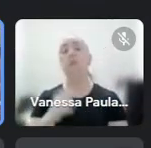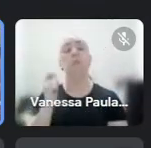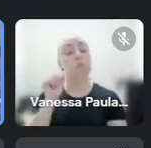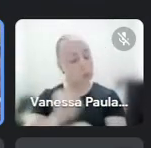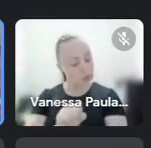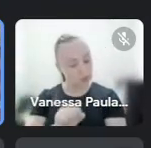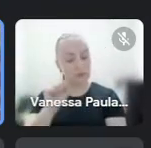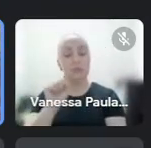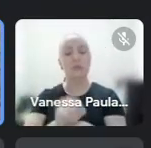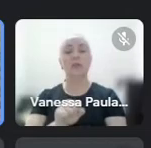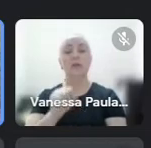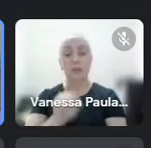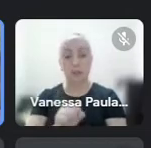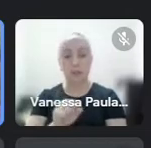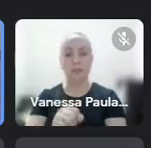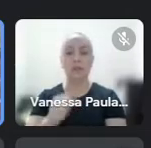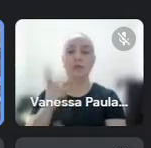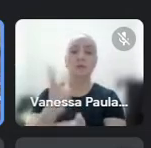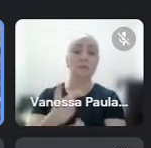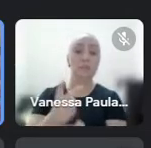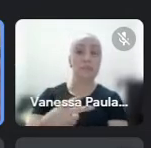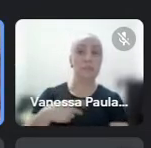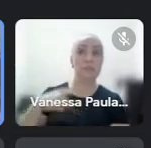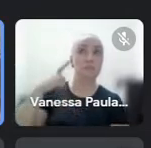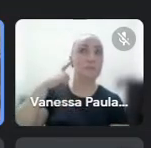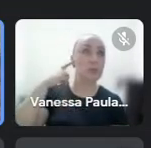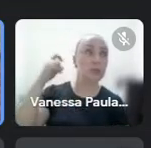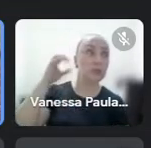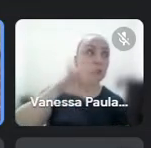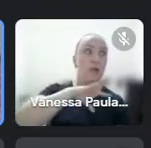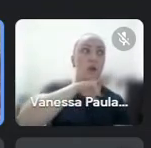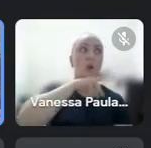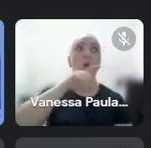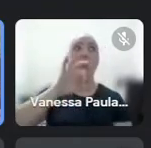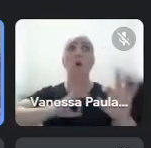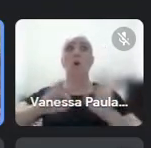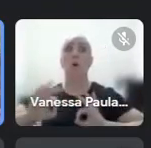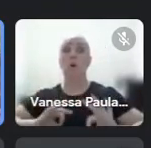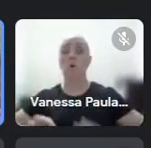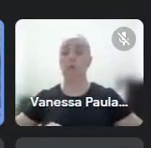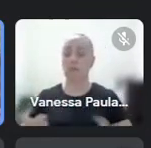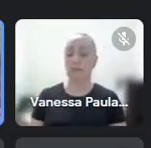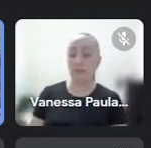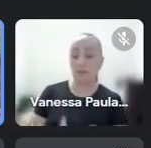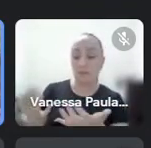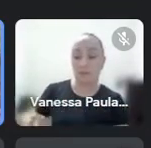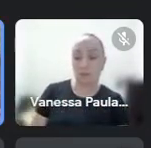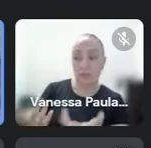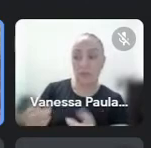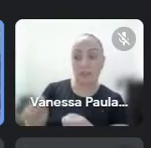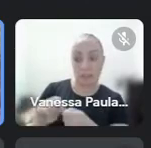ouvindo o rugido de onça, acendendo fogueira, para tentar pegar tucunaré.